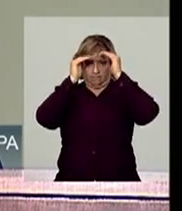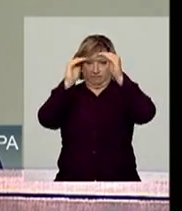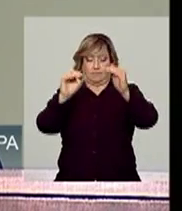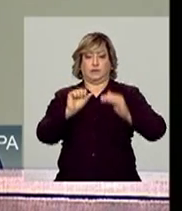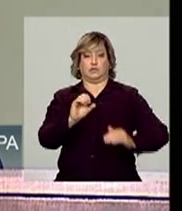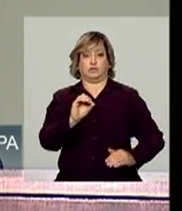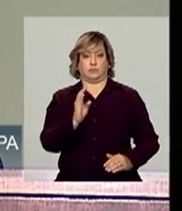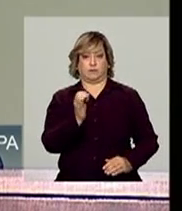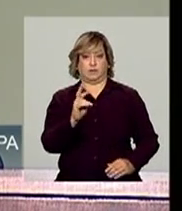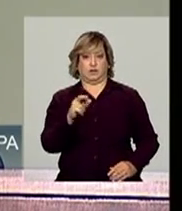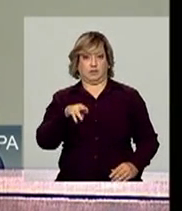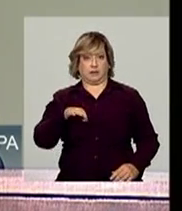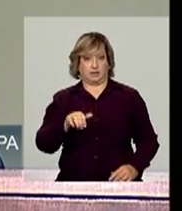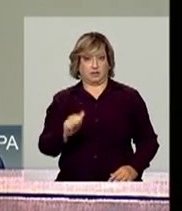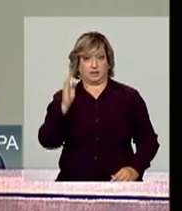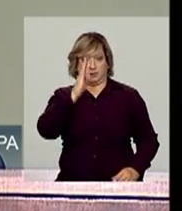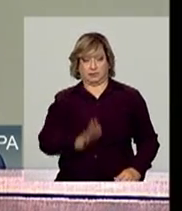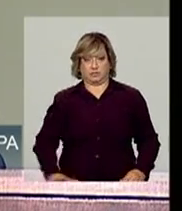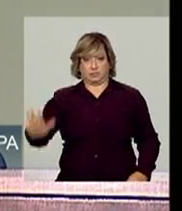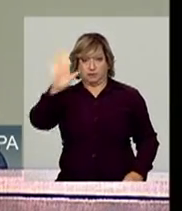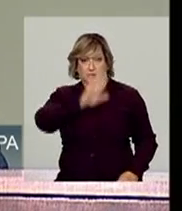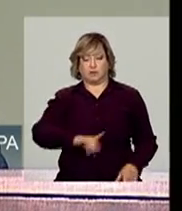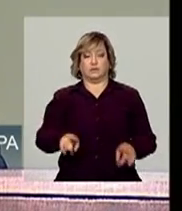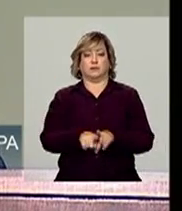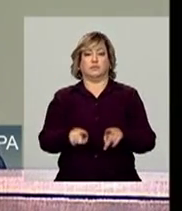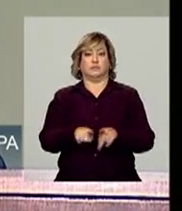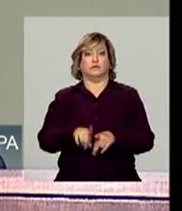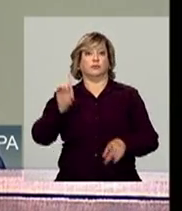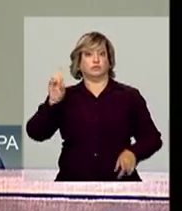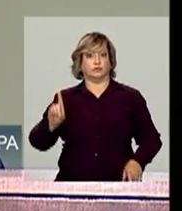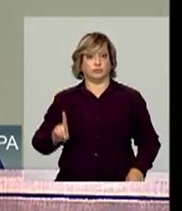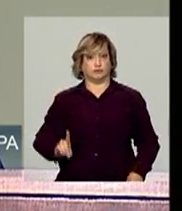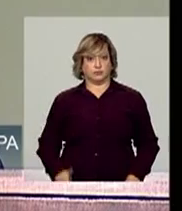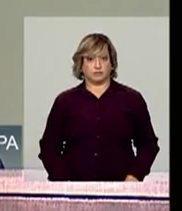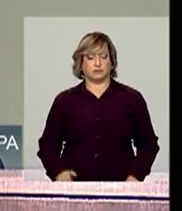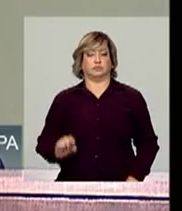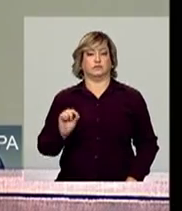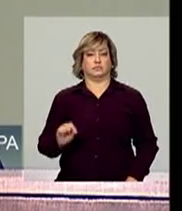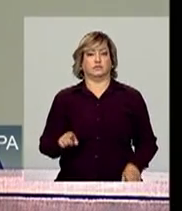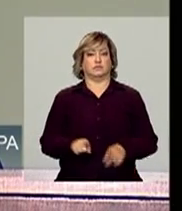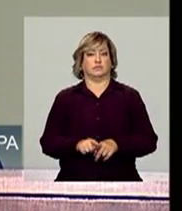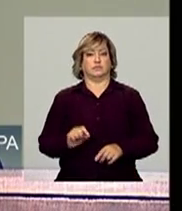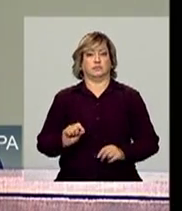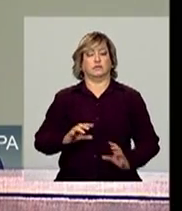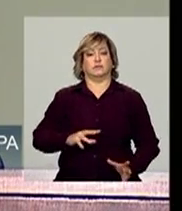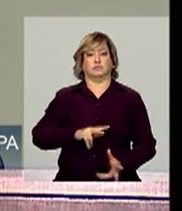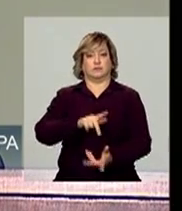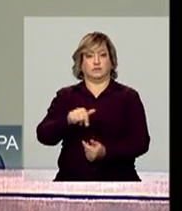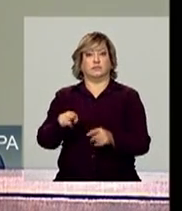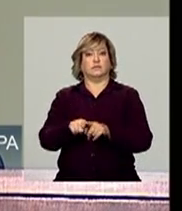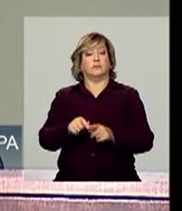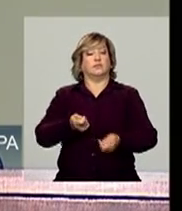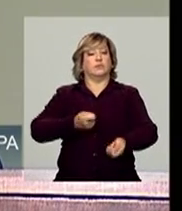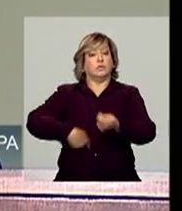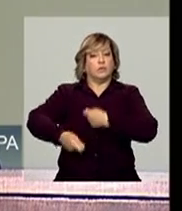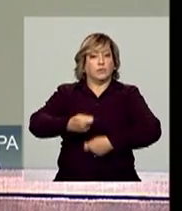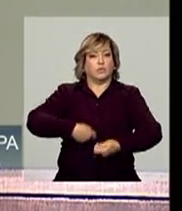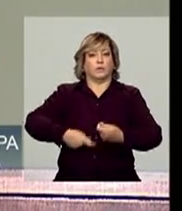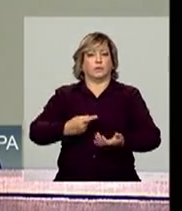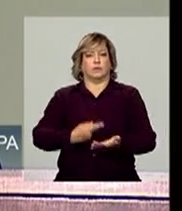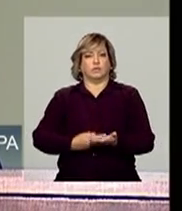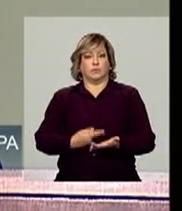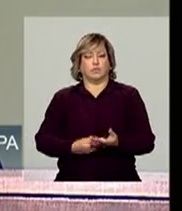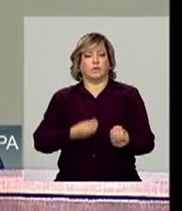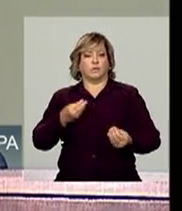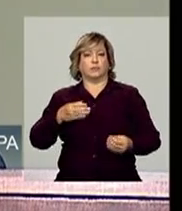nacional, o direito e ao direito internacional, e a negociação e